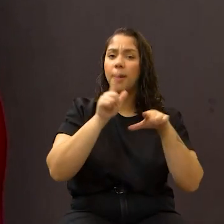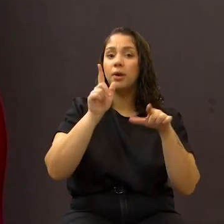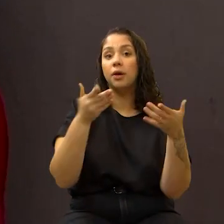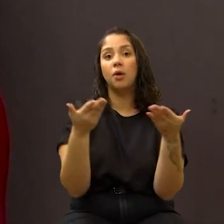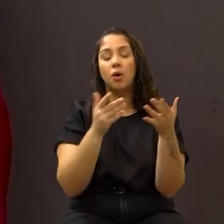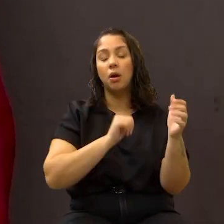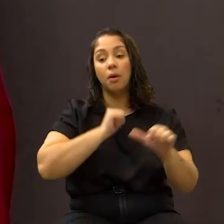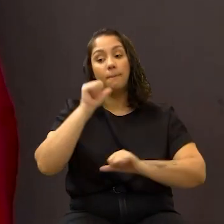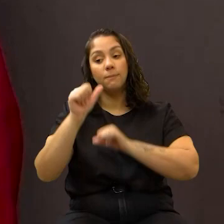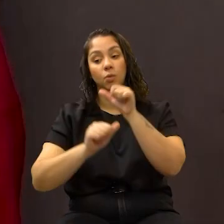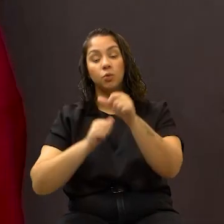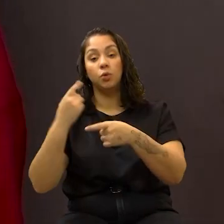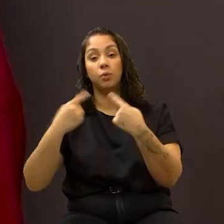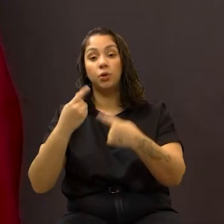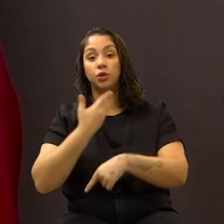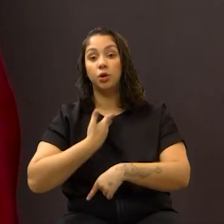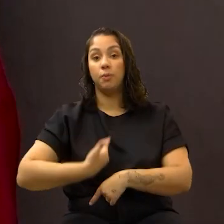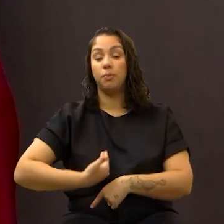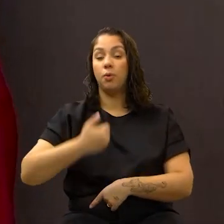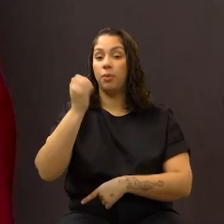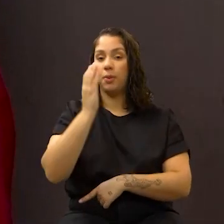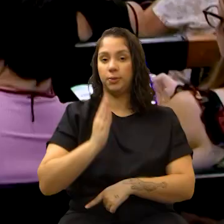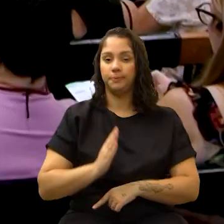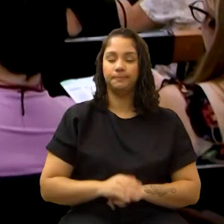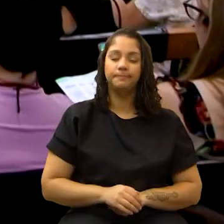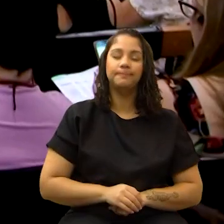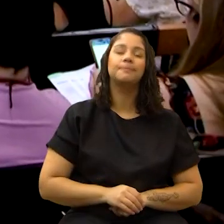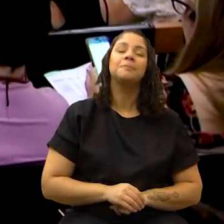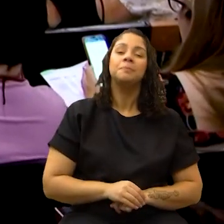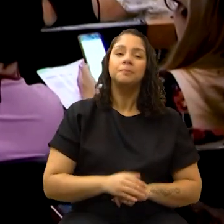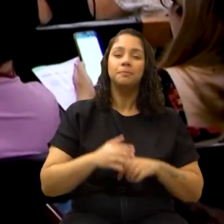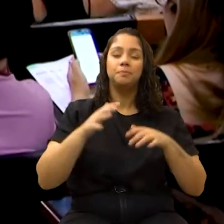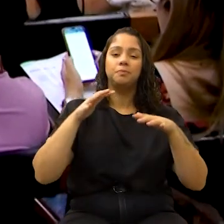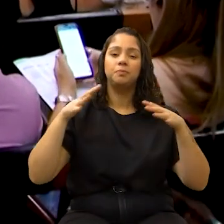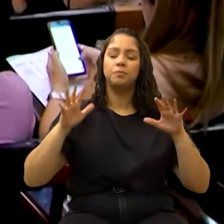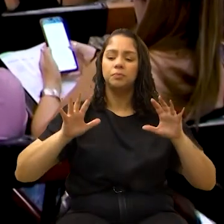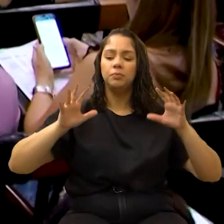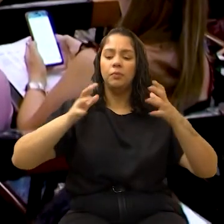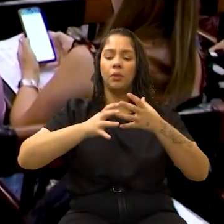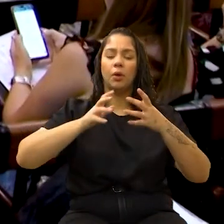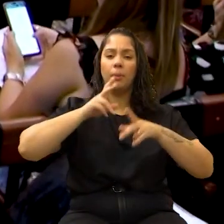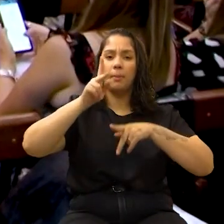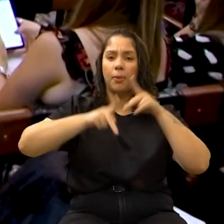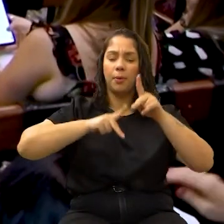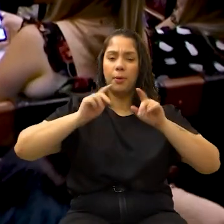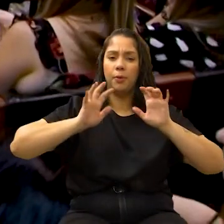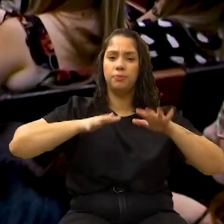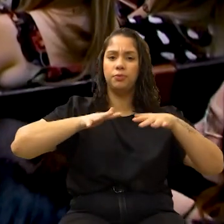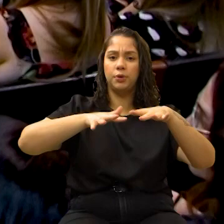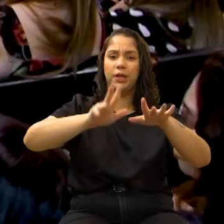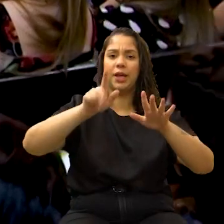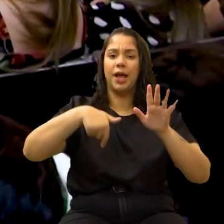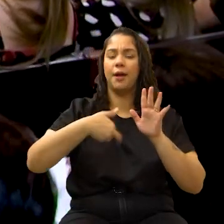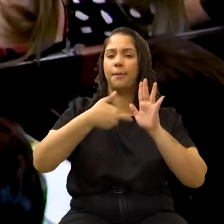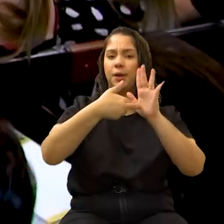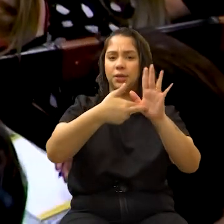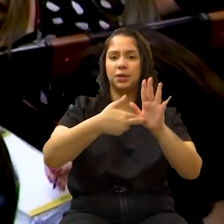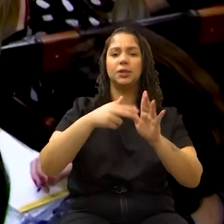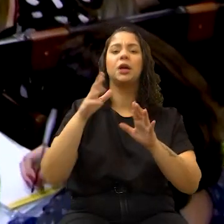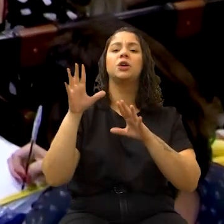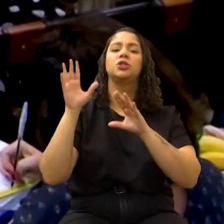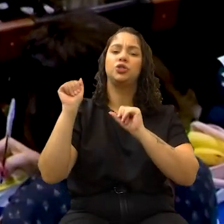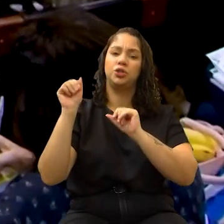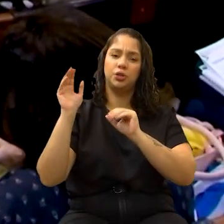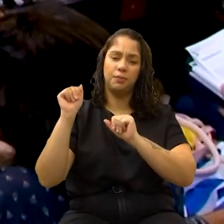de trabalho que se tornou, então, uma política pública nacional. Com um público bem engajado, incluindo representantes da